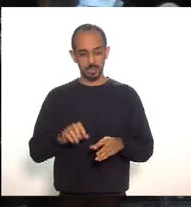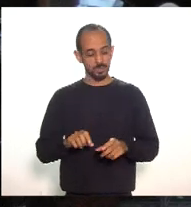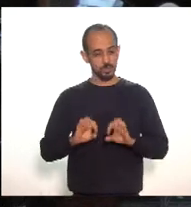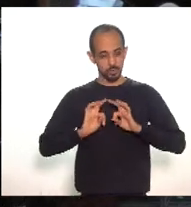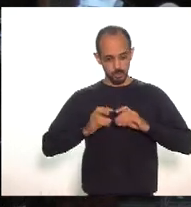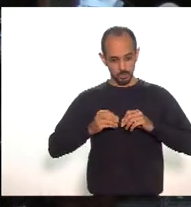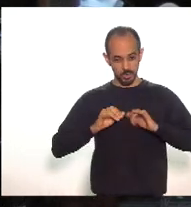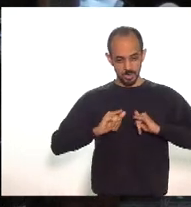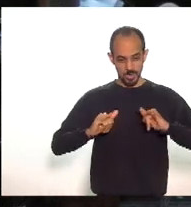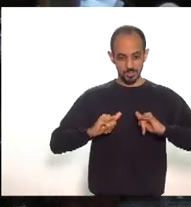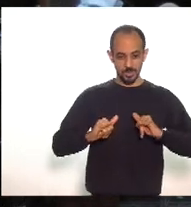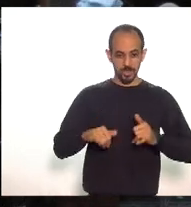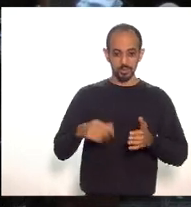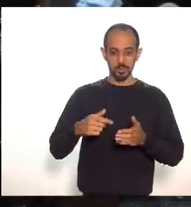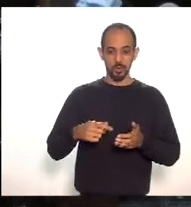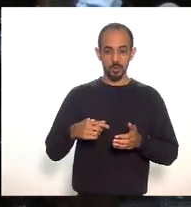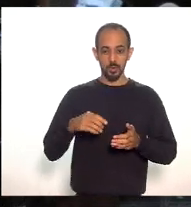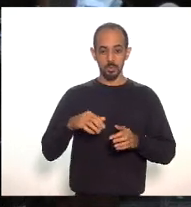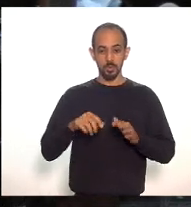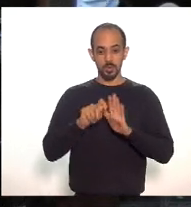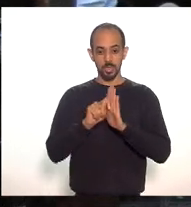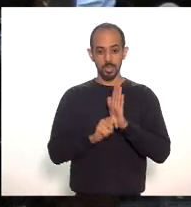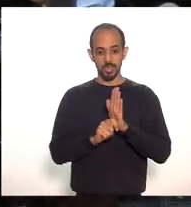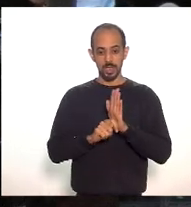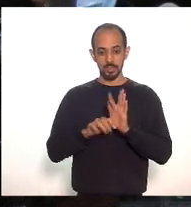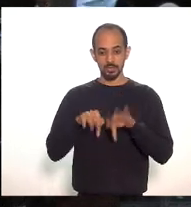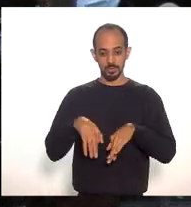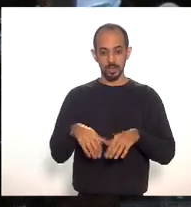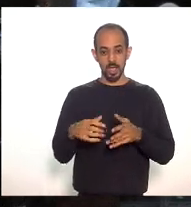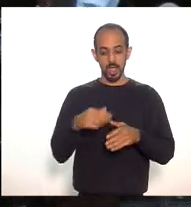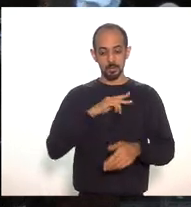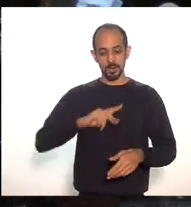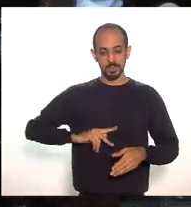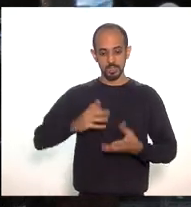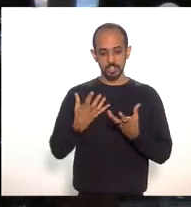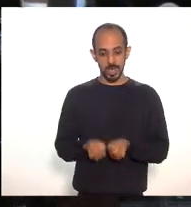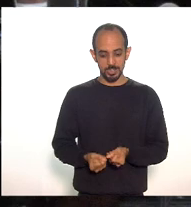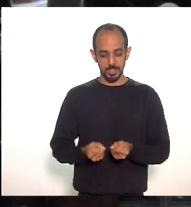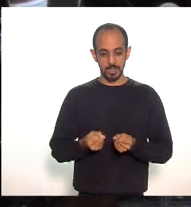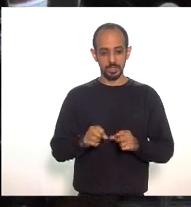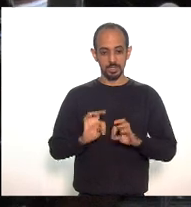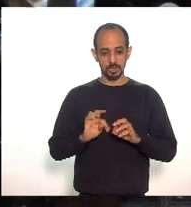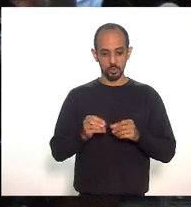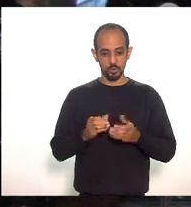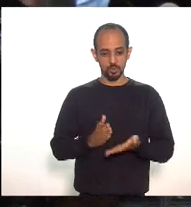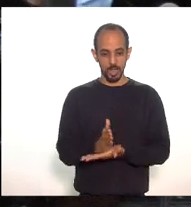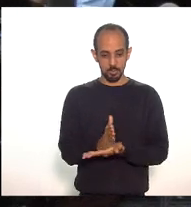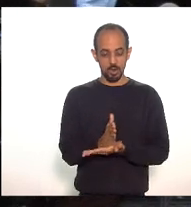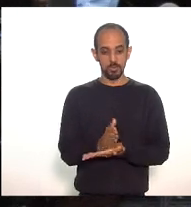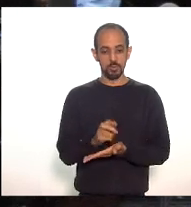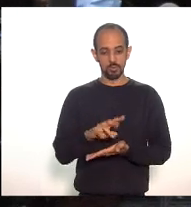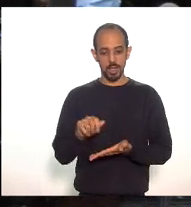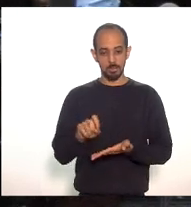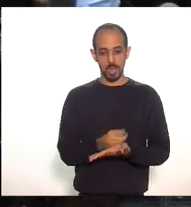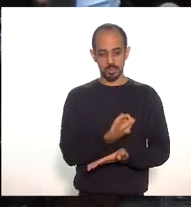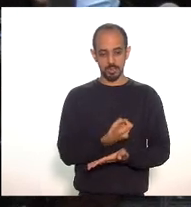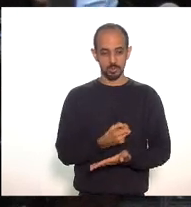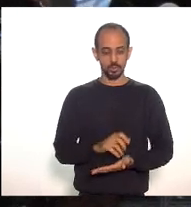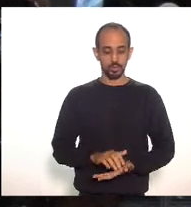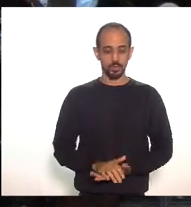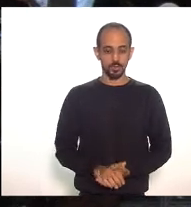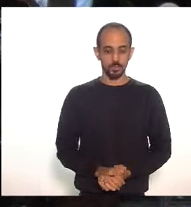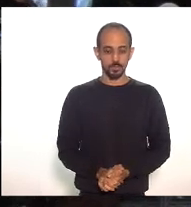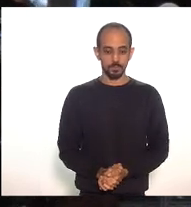Afinal de redação da comissão de concessão justiça que a presidência defere-se os que aprovam permaneçam então aprovado vai autógrafo